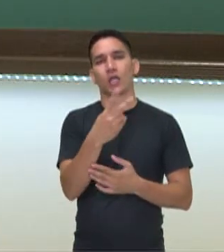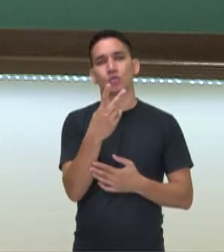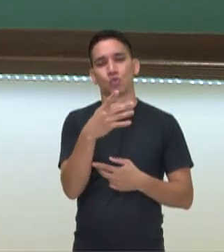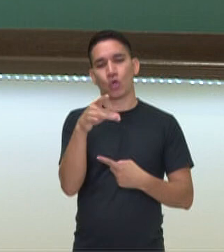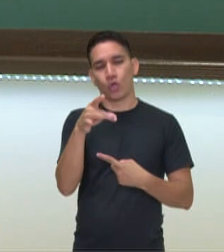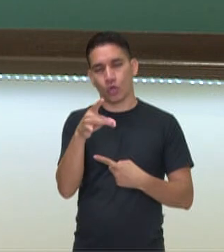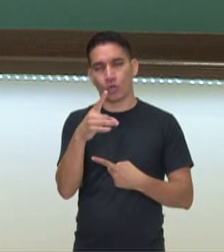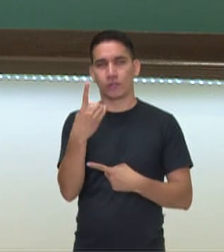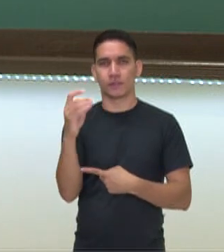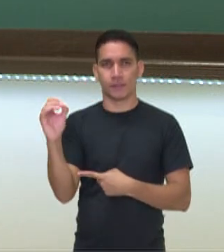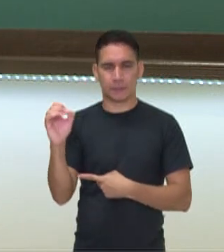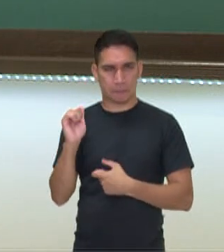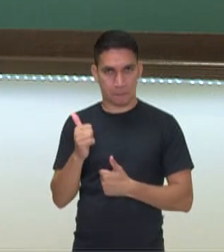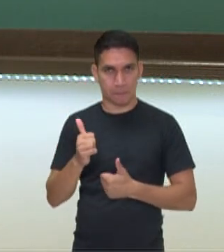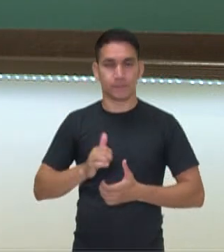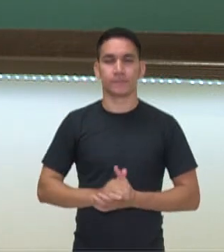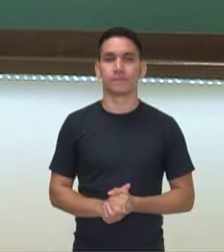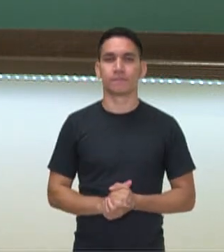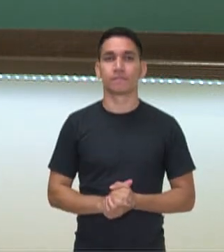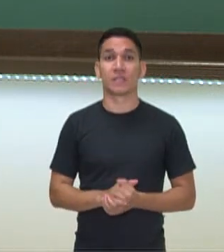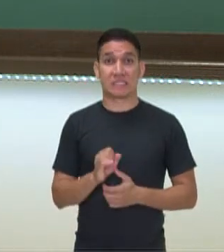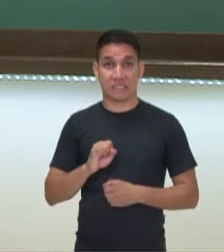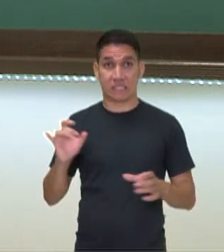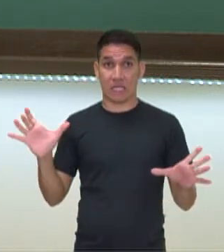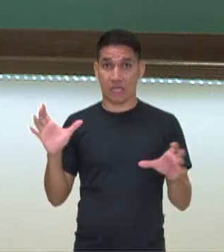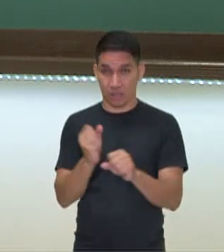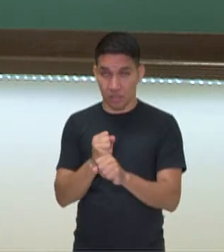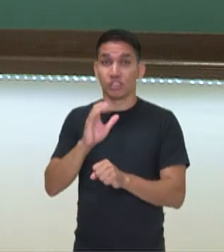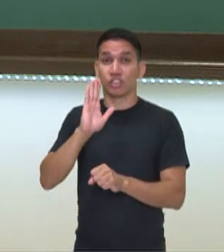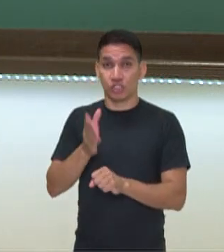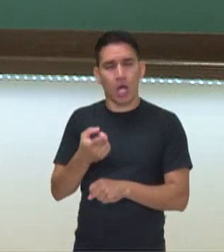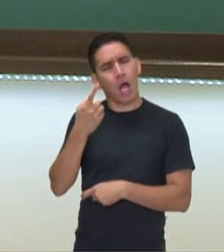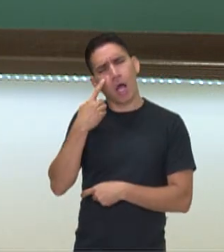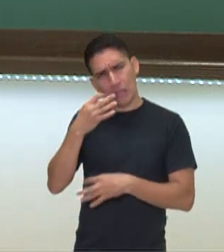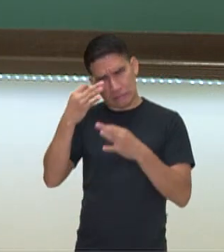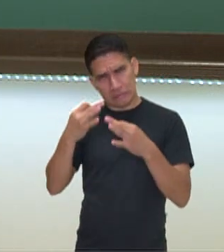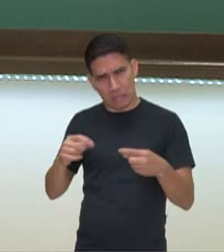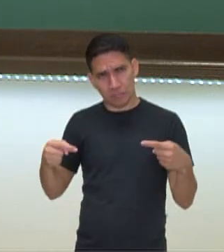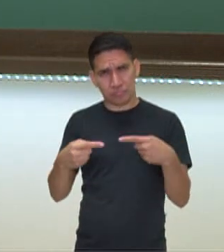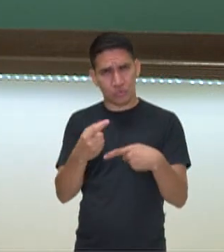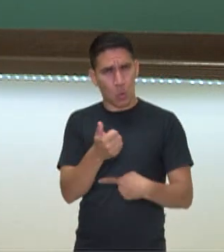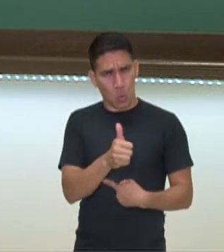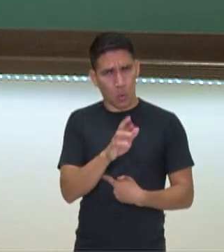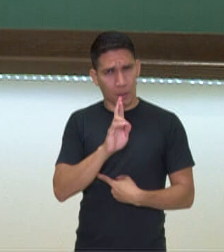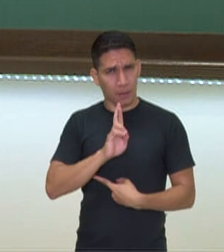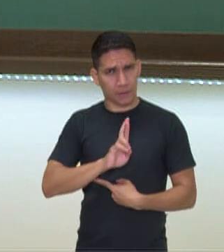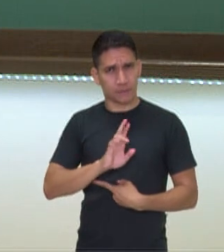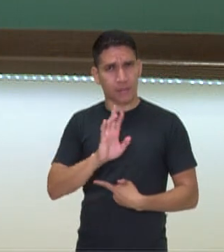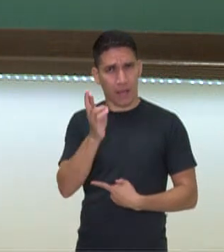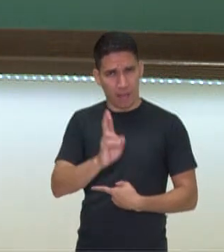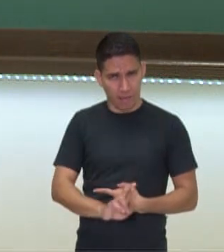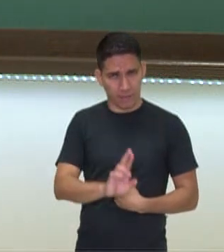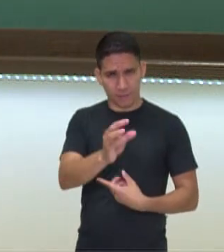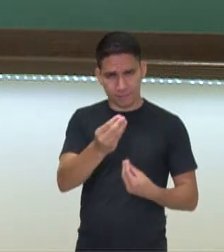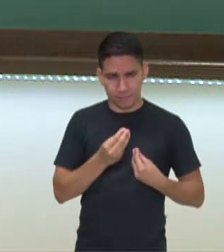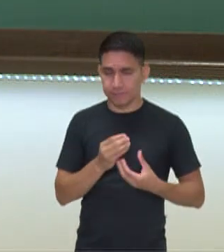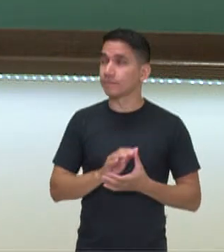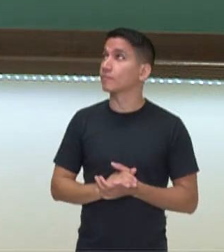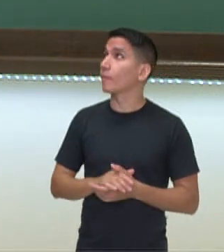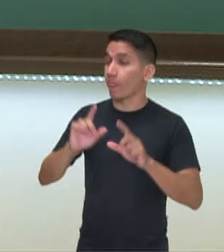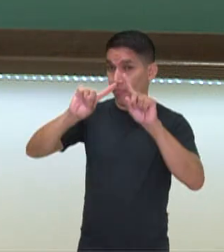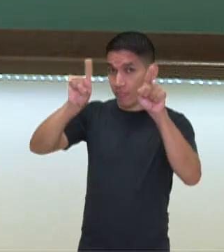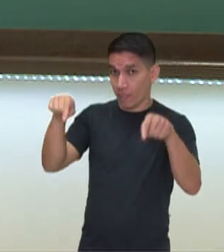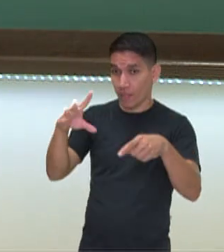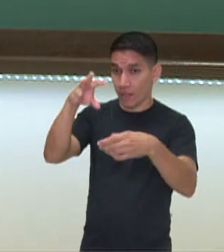de R$100, certo? Se eu resolver essa expressão, vamos ver se vai dar os R$11 mesmo? Dentro do parênteses eu